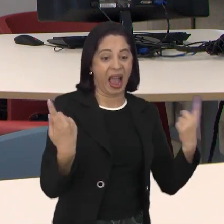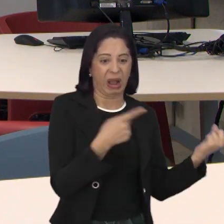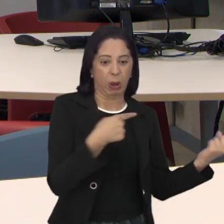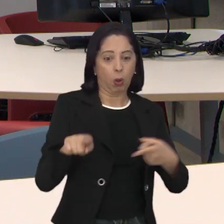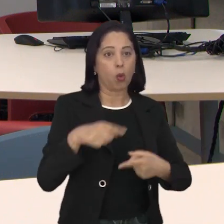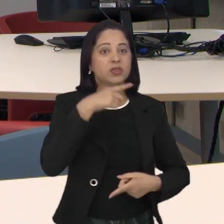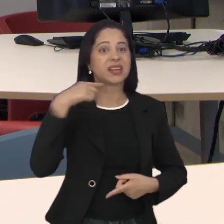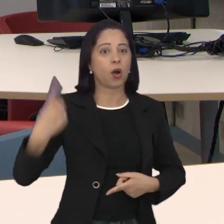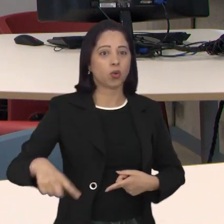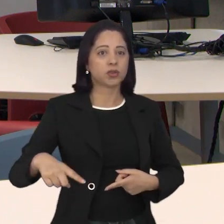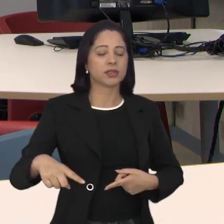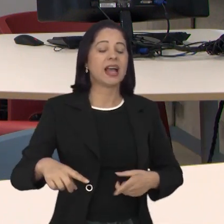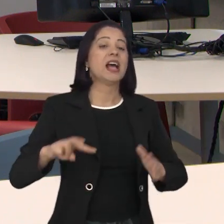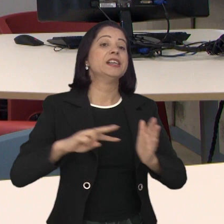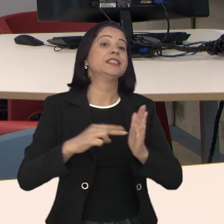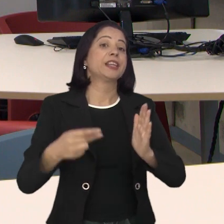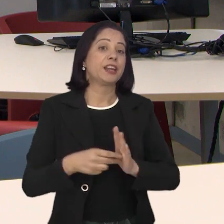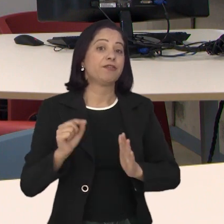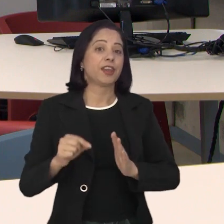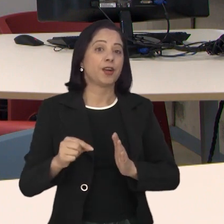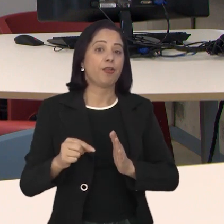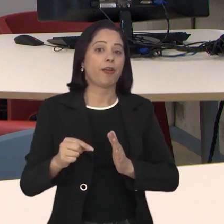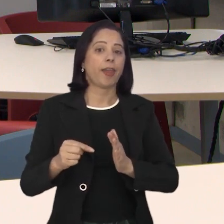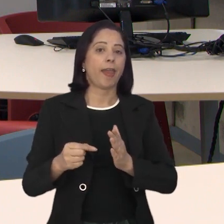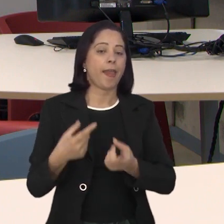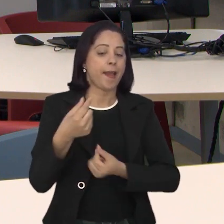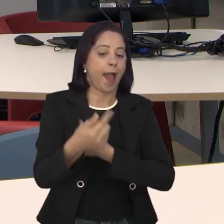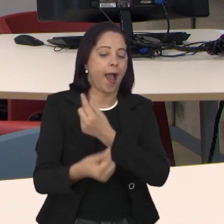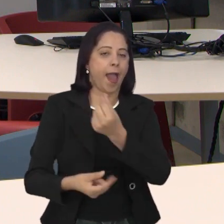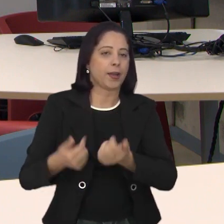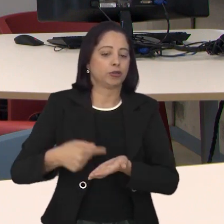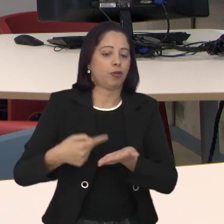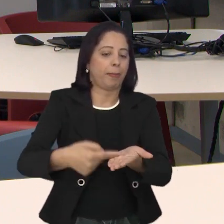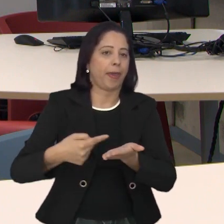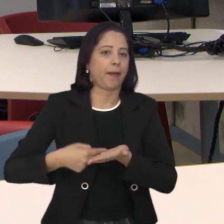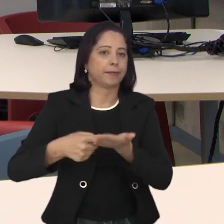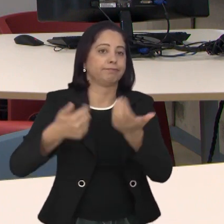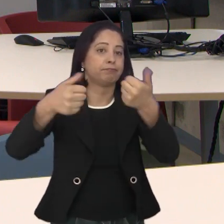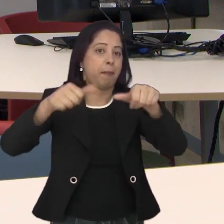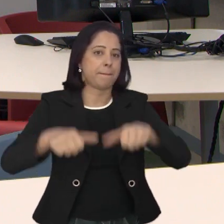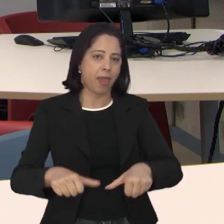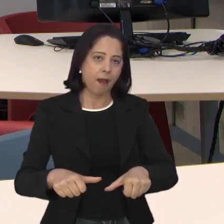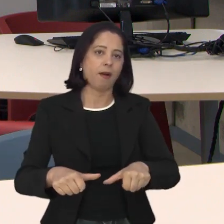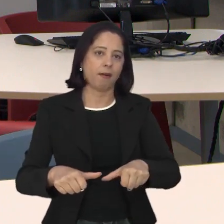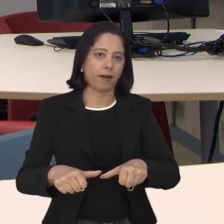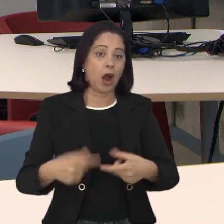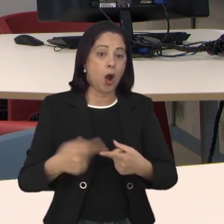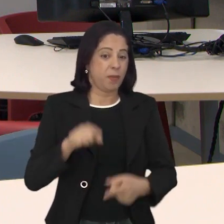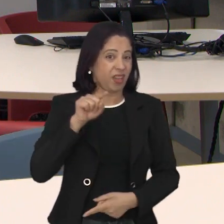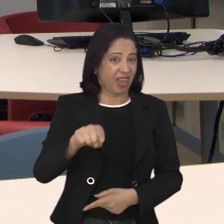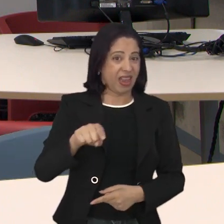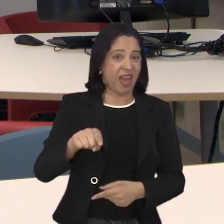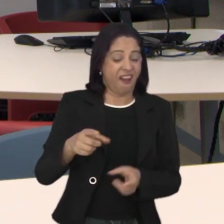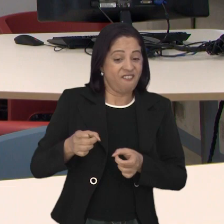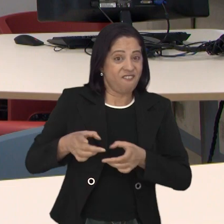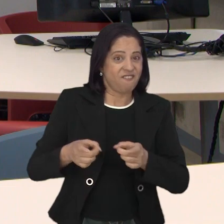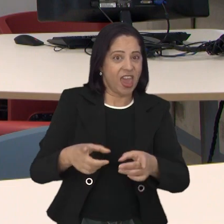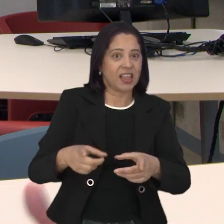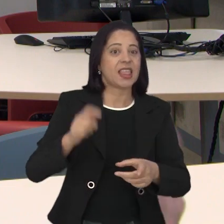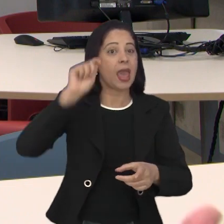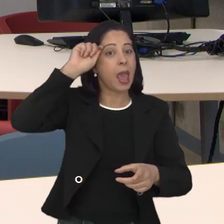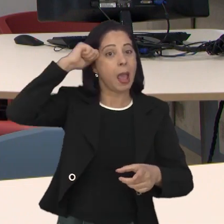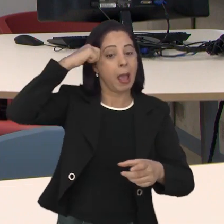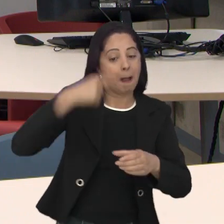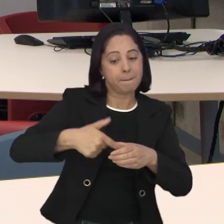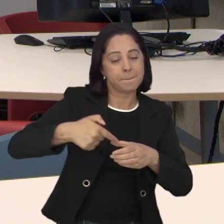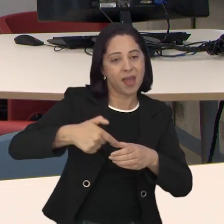contra a Rússia eles estão promovendo um embargo contra um dos maiores fornecedores de combustíveis e portanto isso tende a diminuir